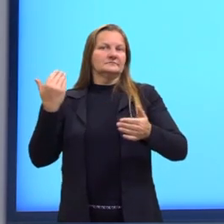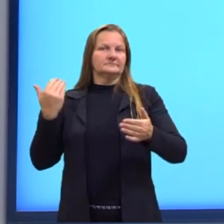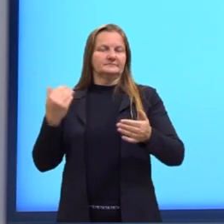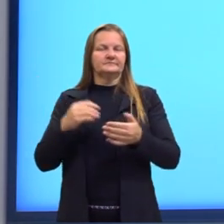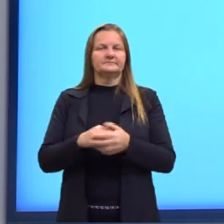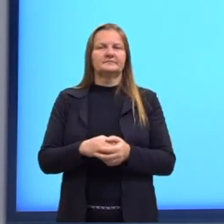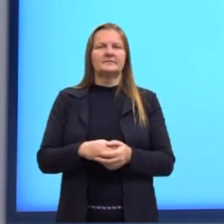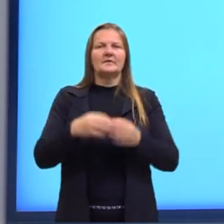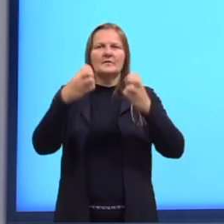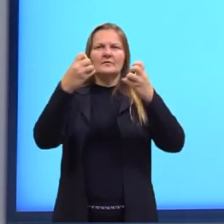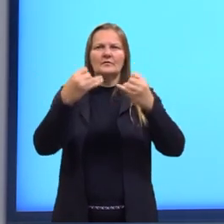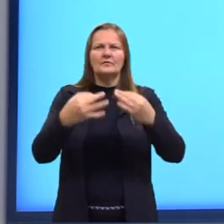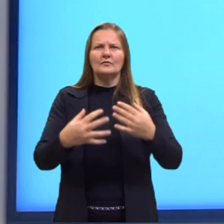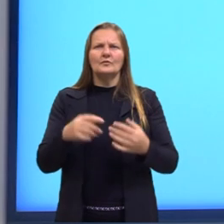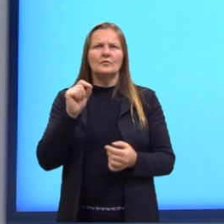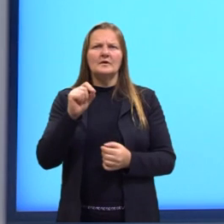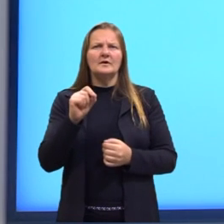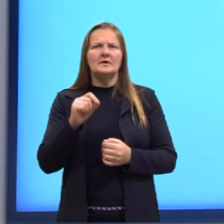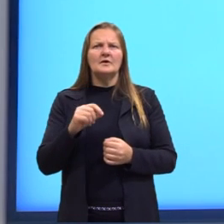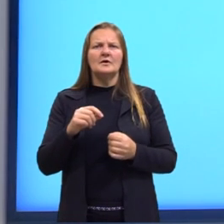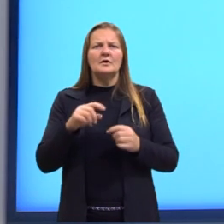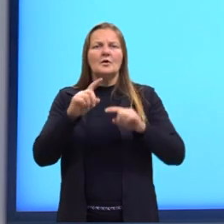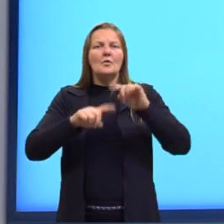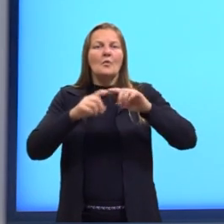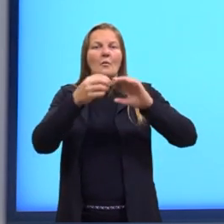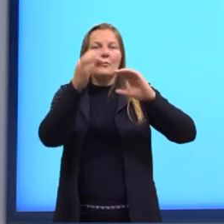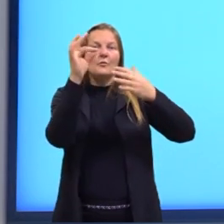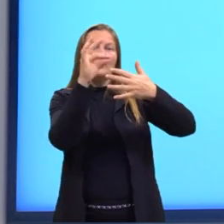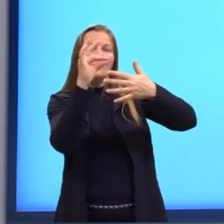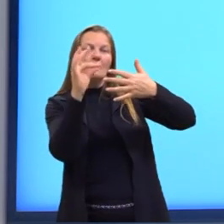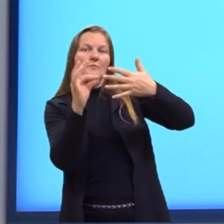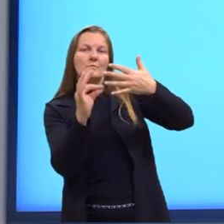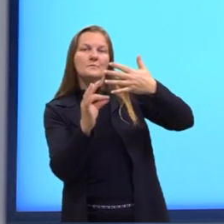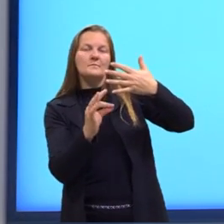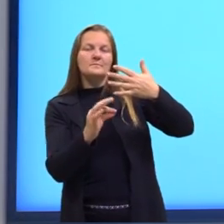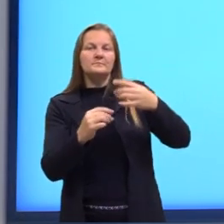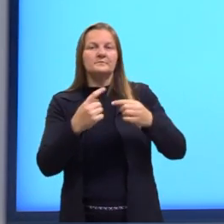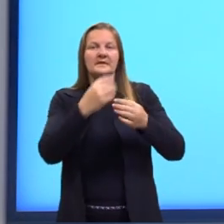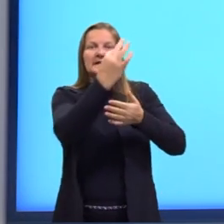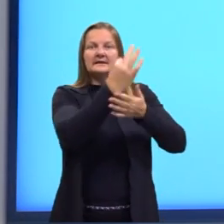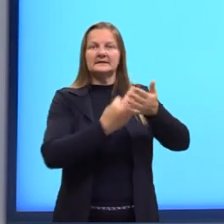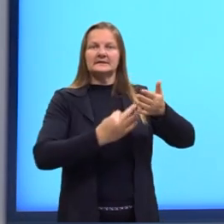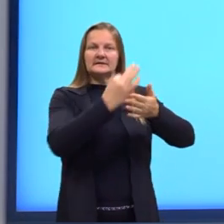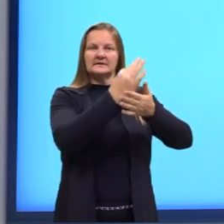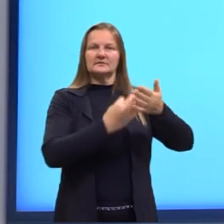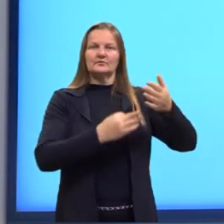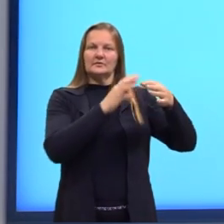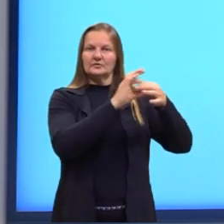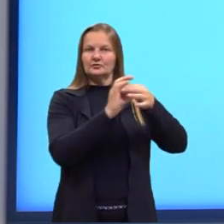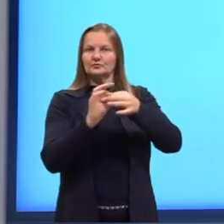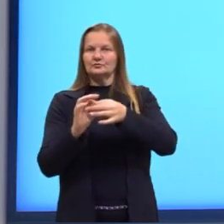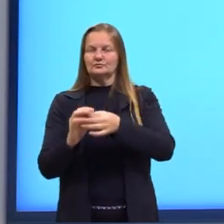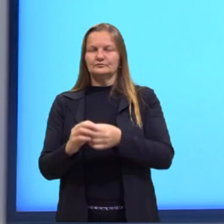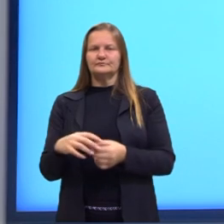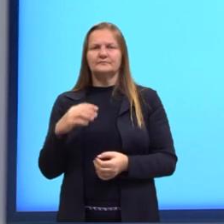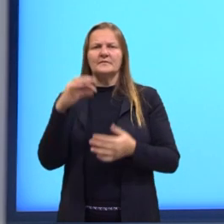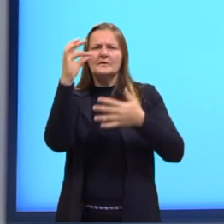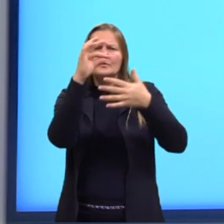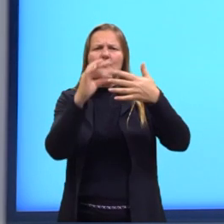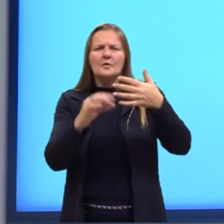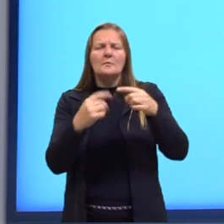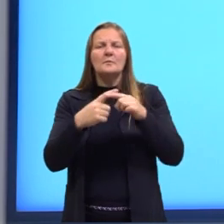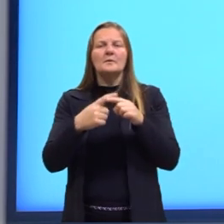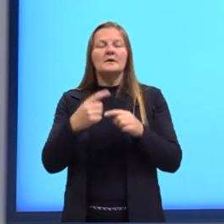que nós falávamos sobre o que a gente chama de fatores da textualidade né ou seja fatores que